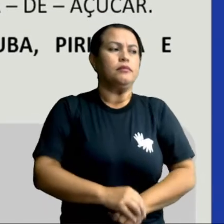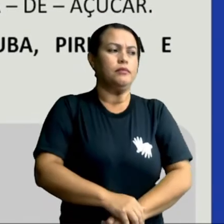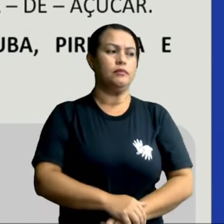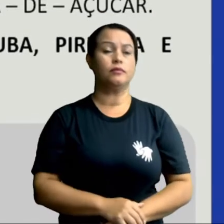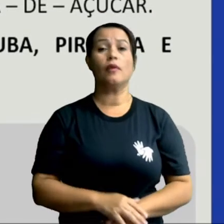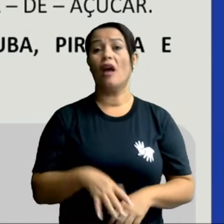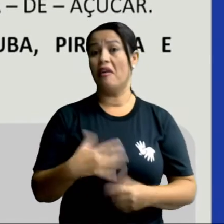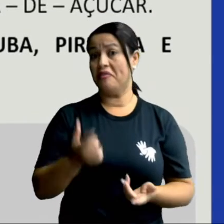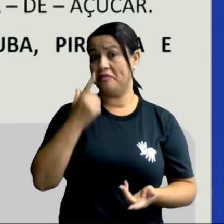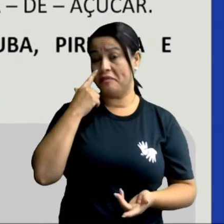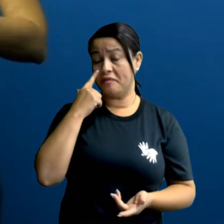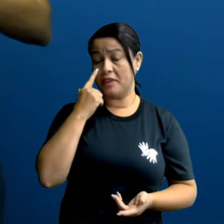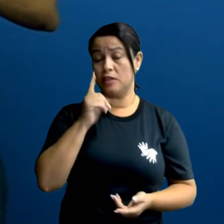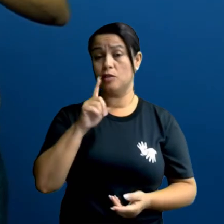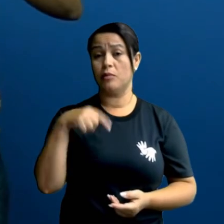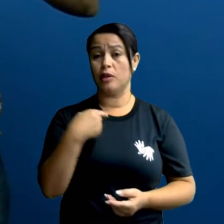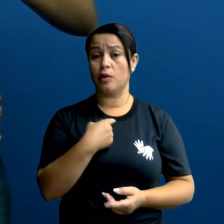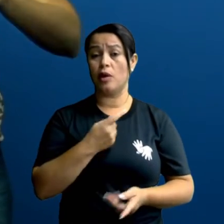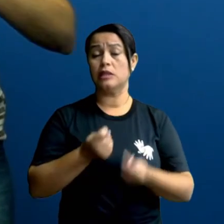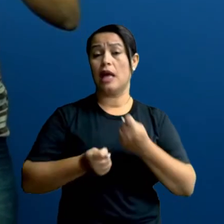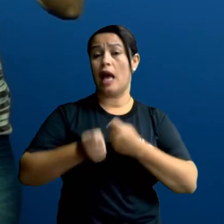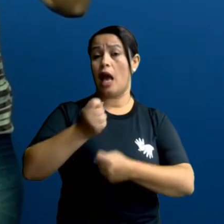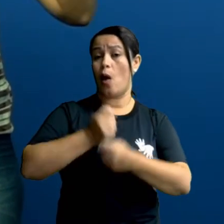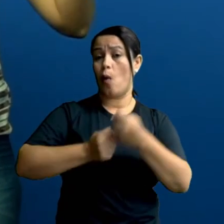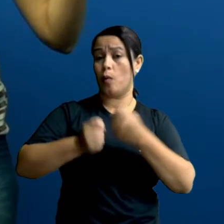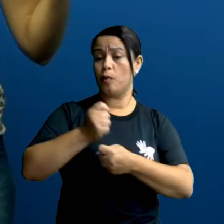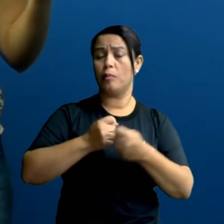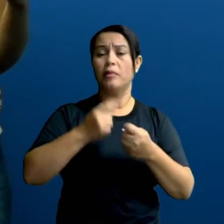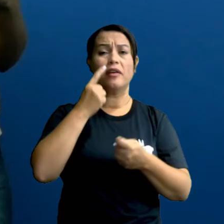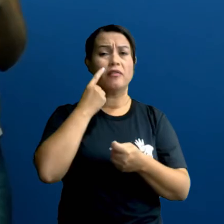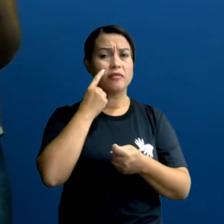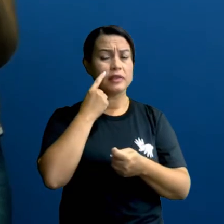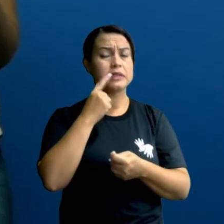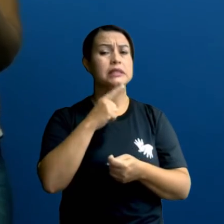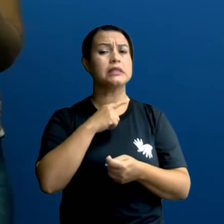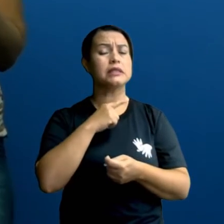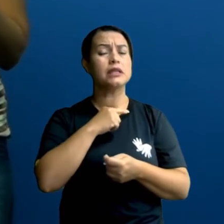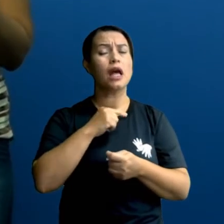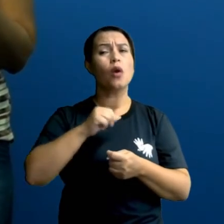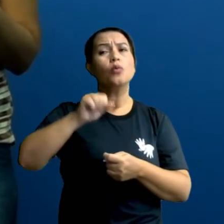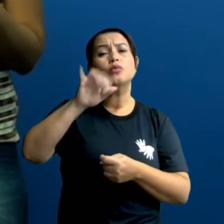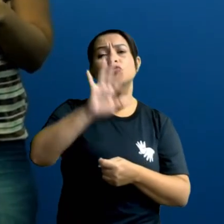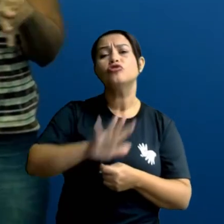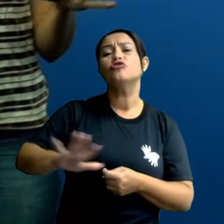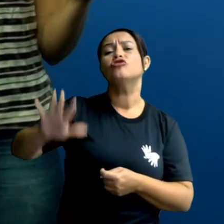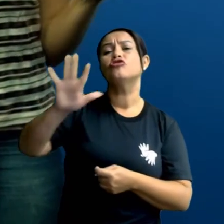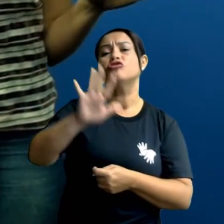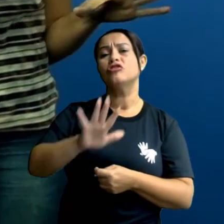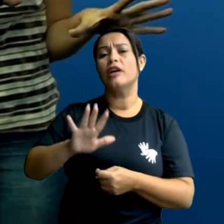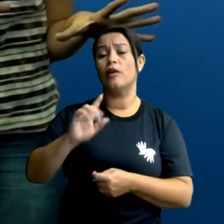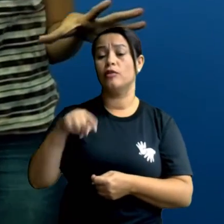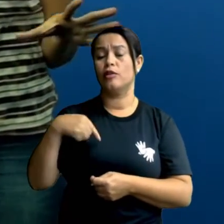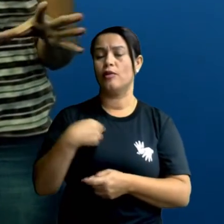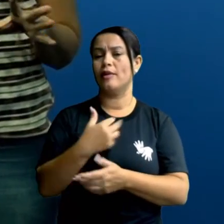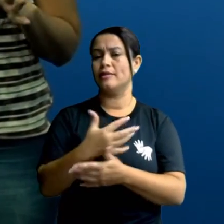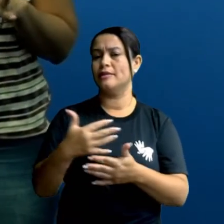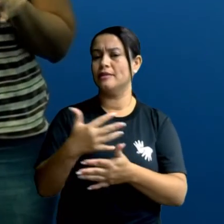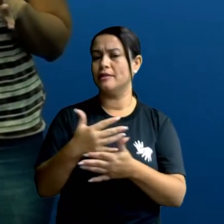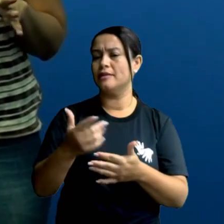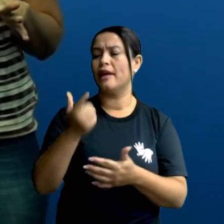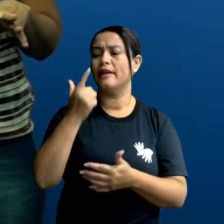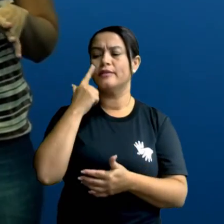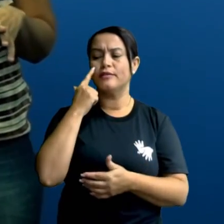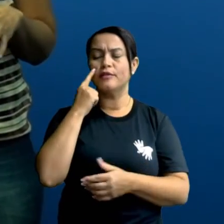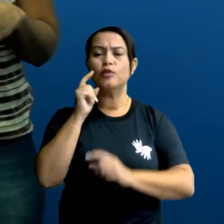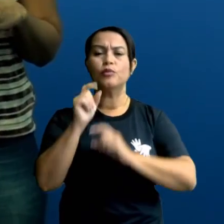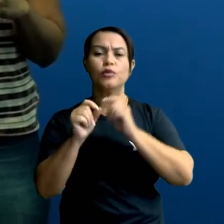Ó, sobre a nossa economia, veja aí que a gente está vendo um apanhado geral da nossa cidade, né? Vimos o relevo, a